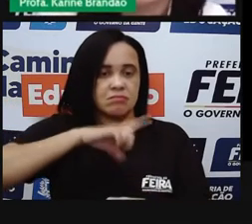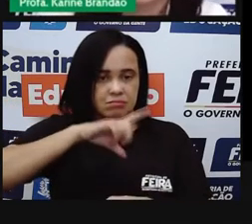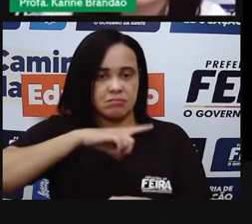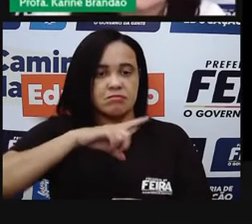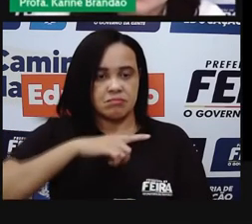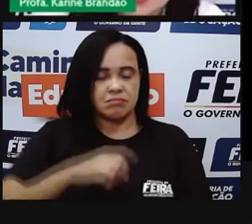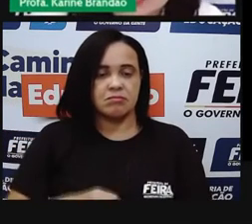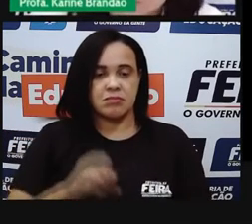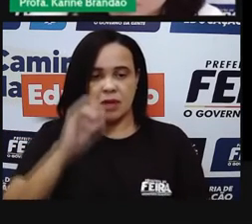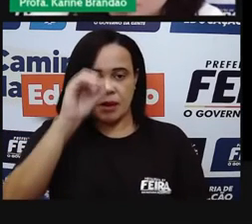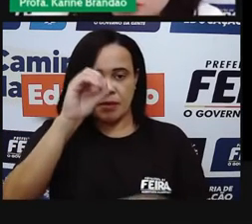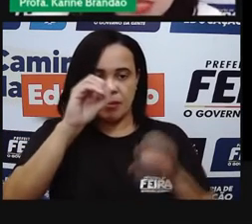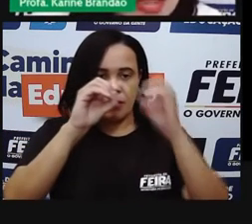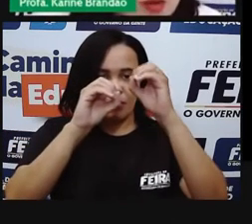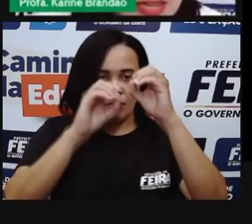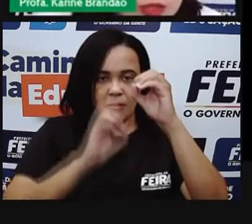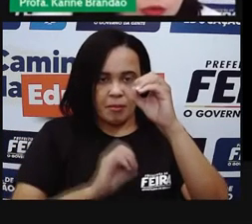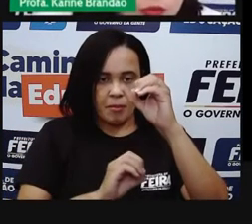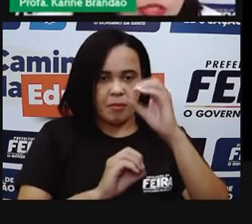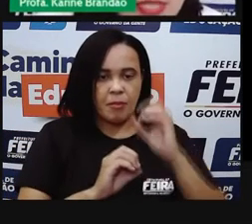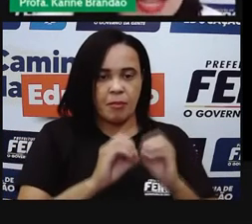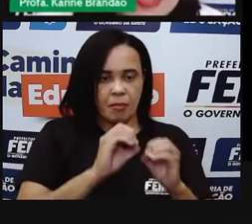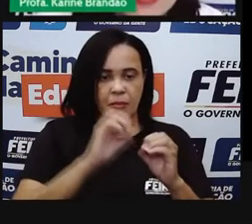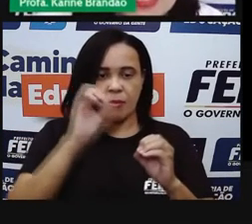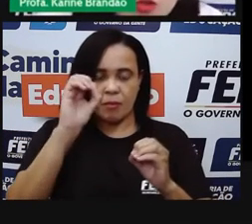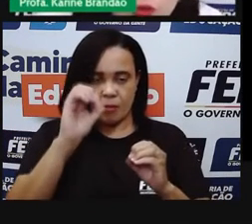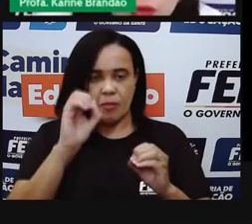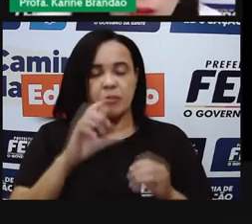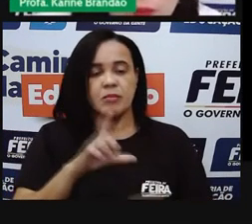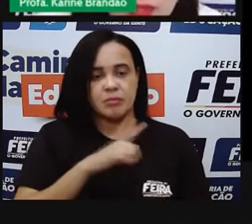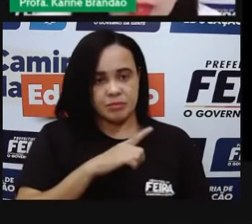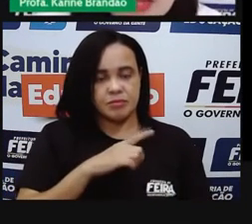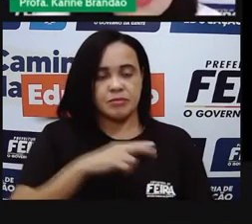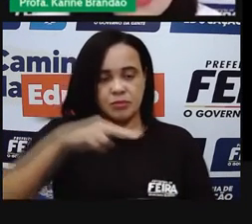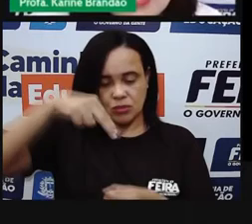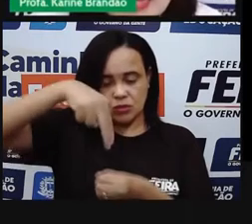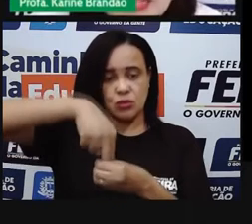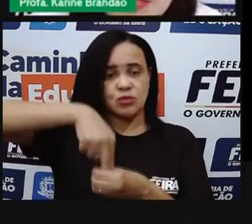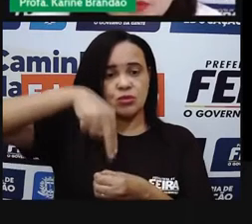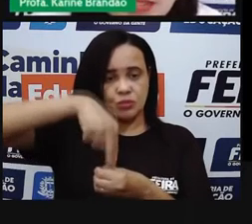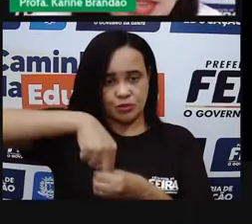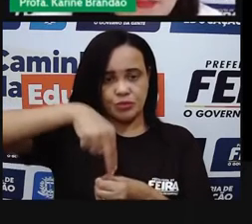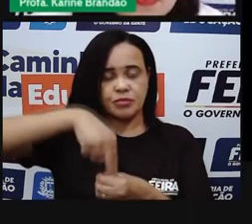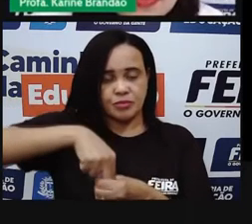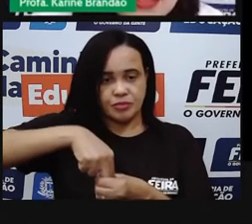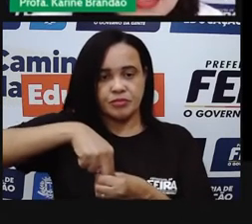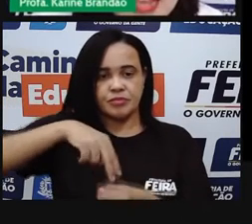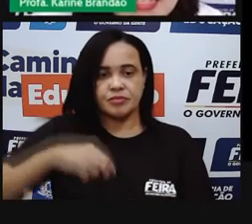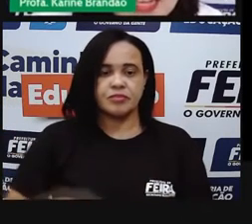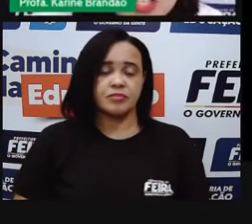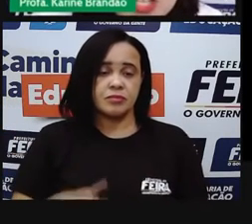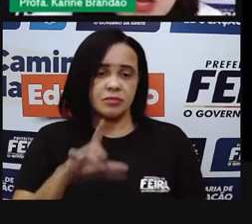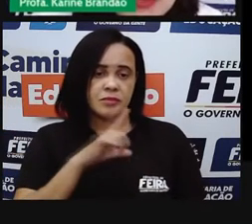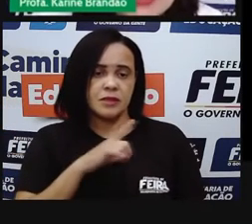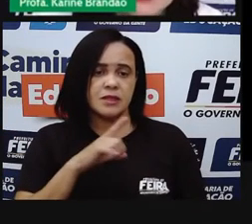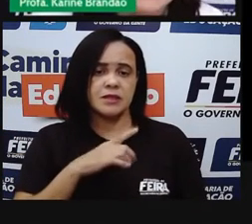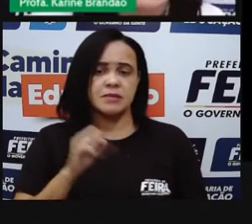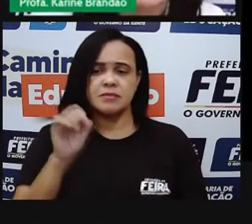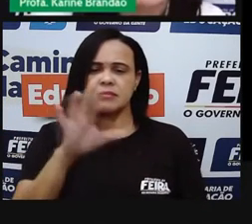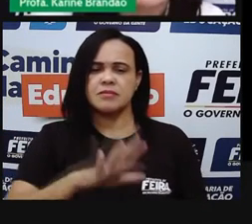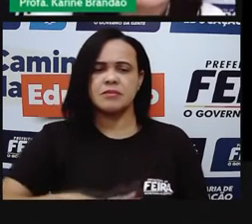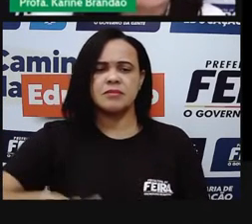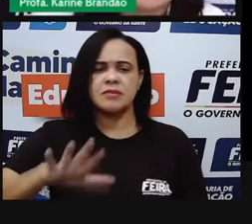bolinha, pensando em seres eucariontes, né, que tem núcleo, eles vão ter nessa região